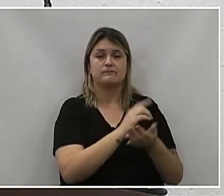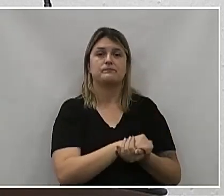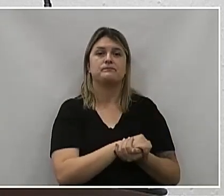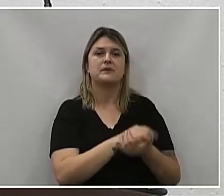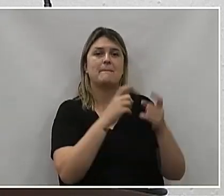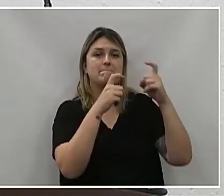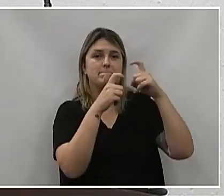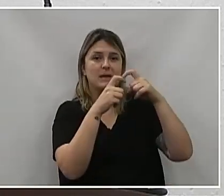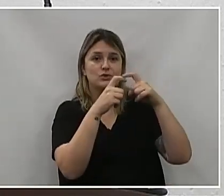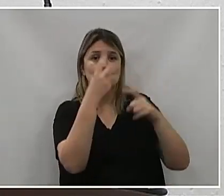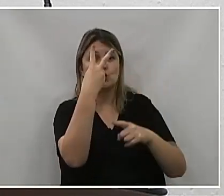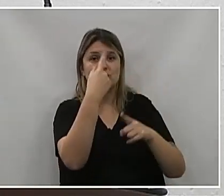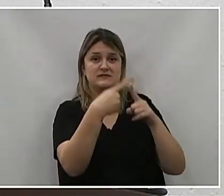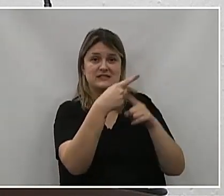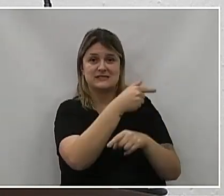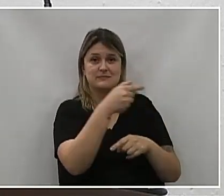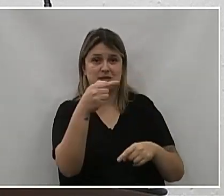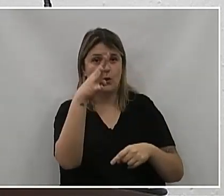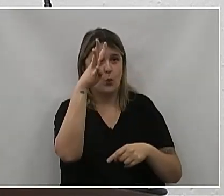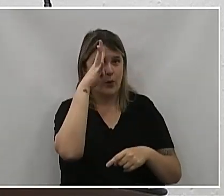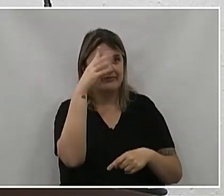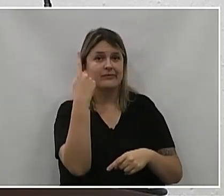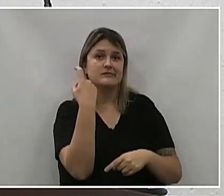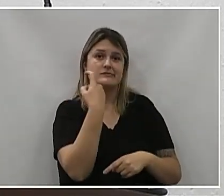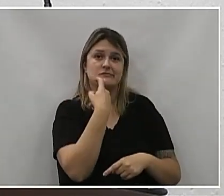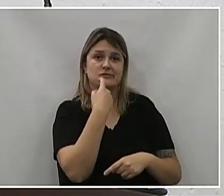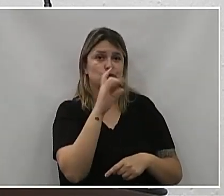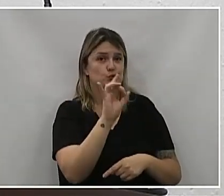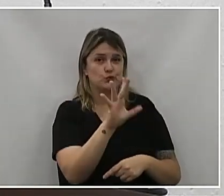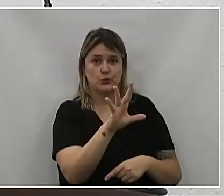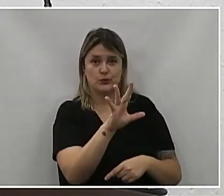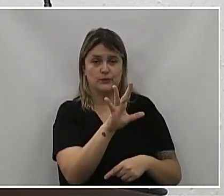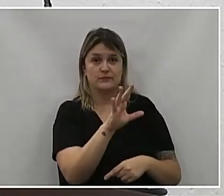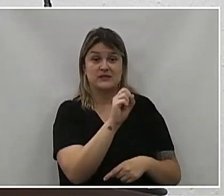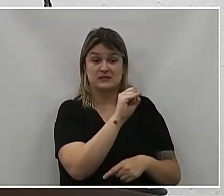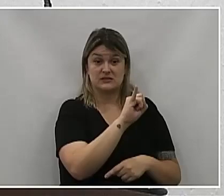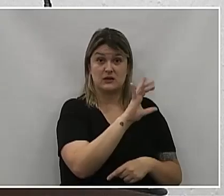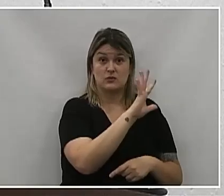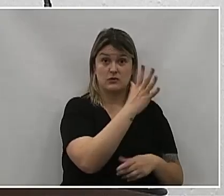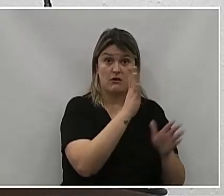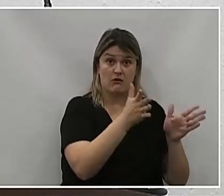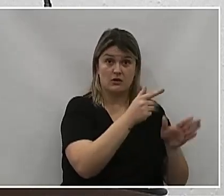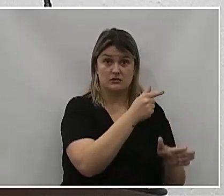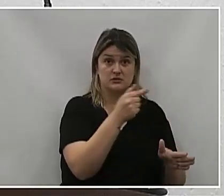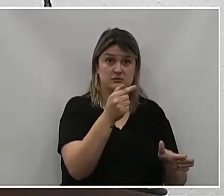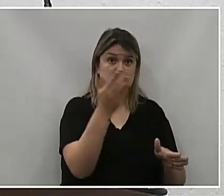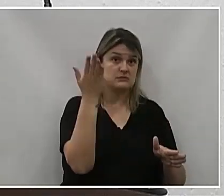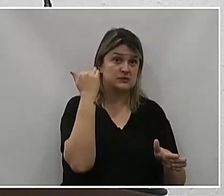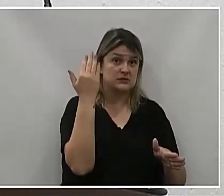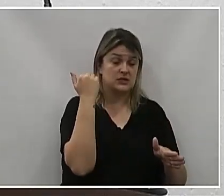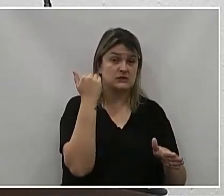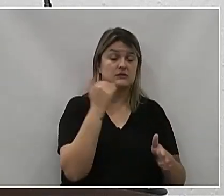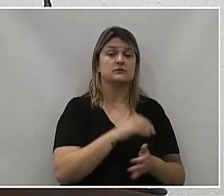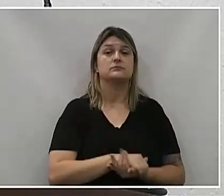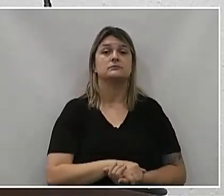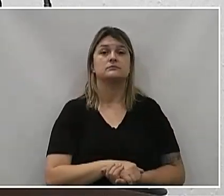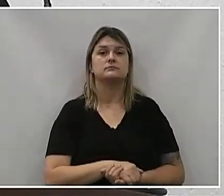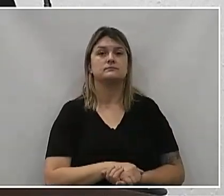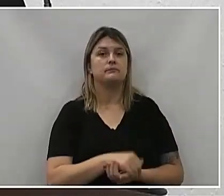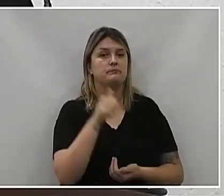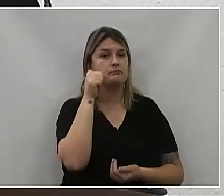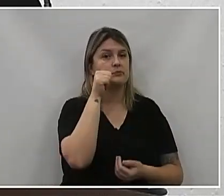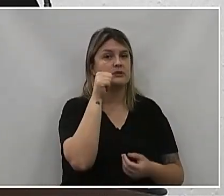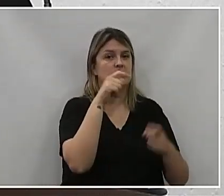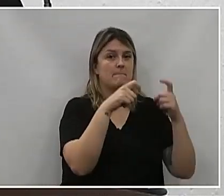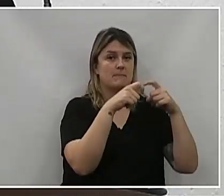Médico é 2 vezes por semana, na quarta e na sexta. Aconteceu um caso agora, semana passada lá, que aconteceu o seguinte. A